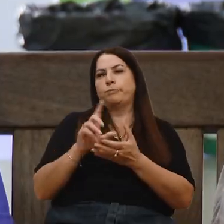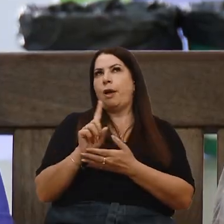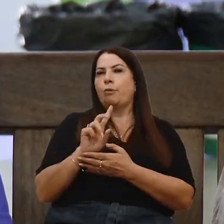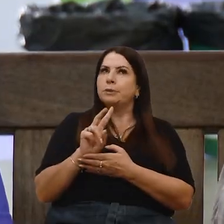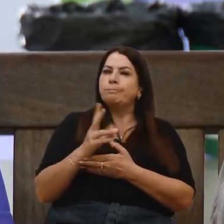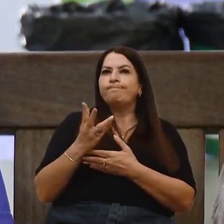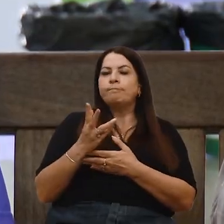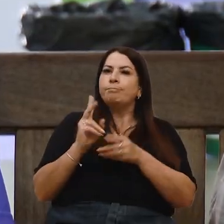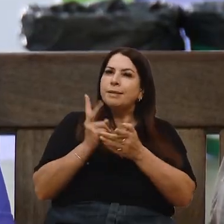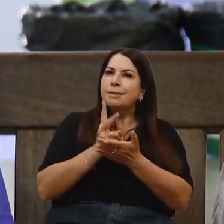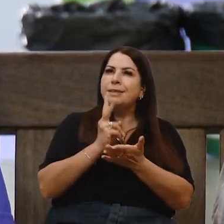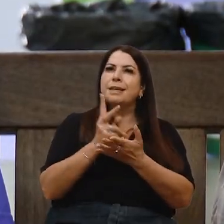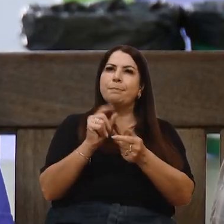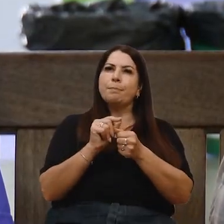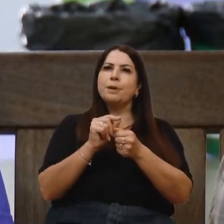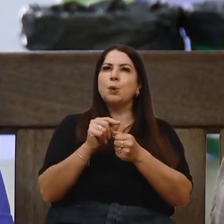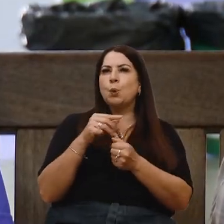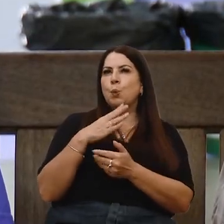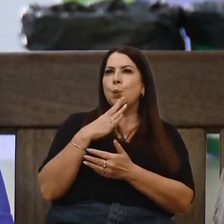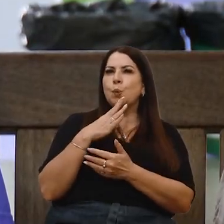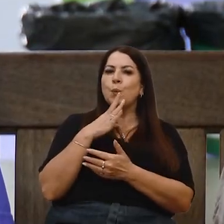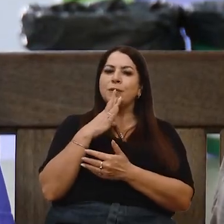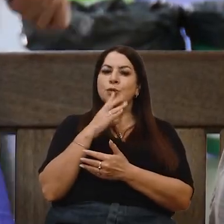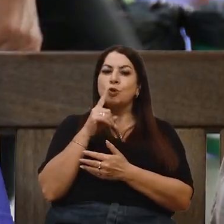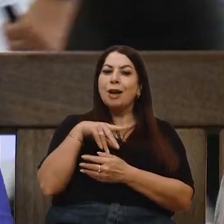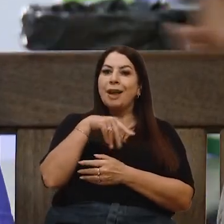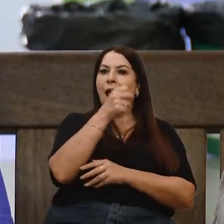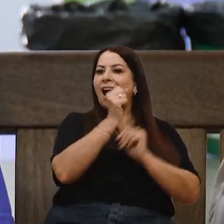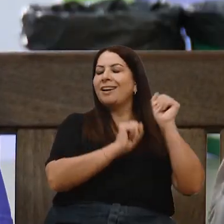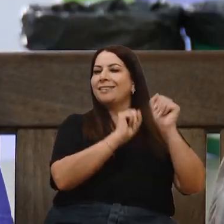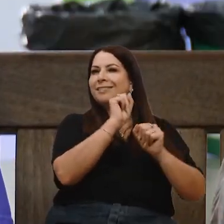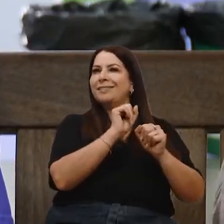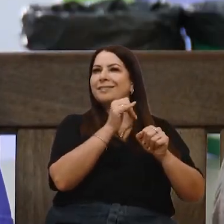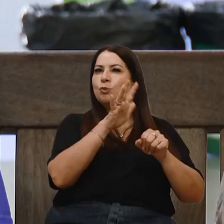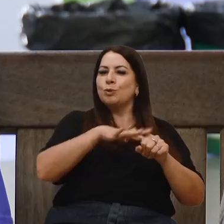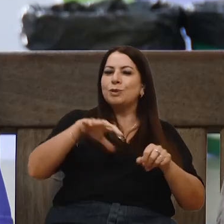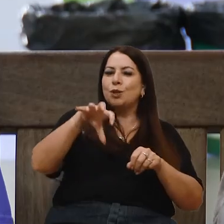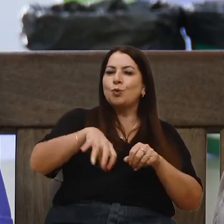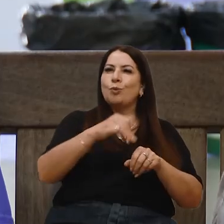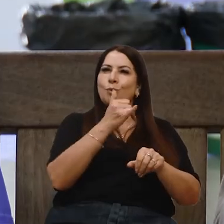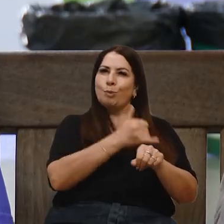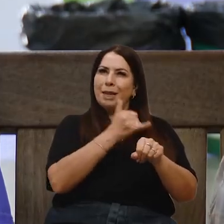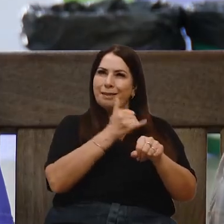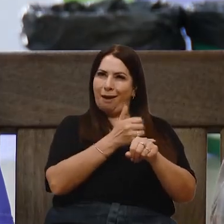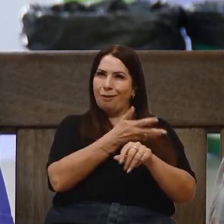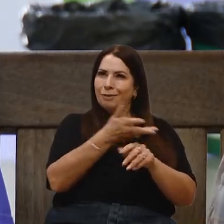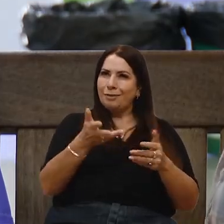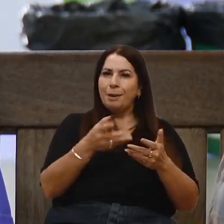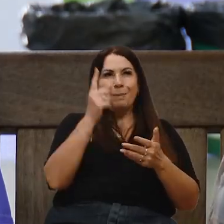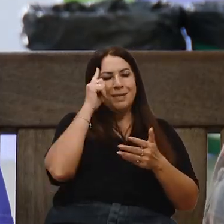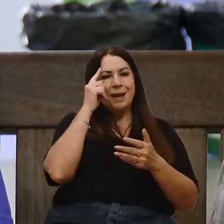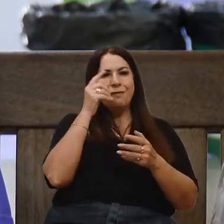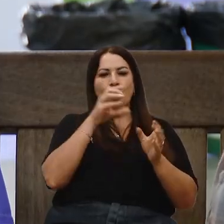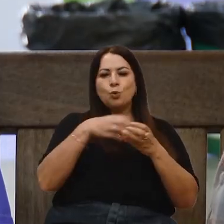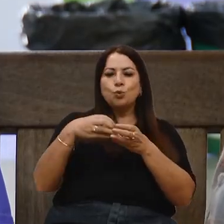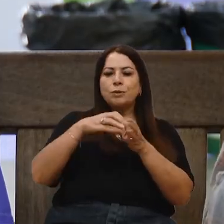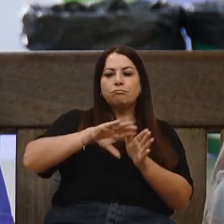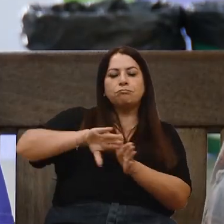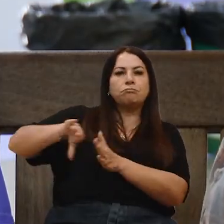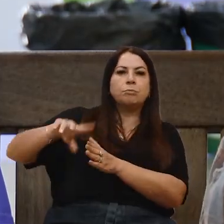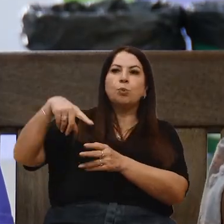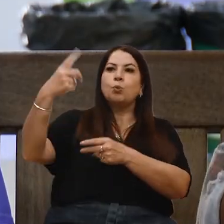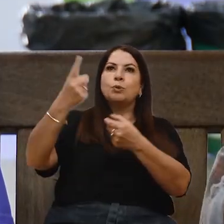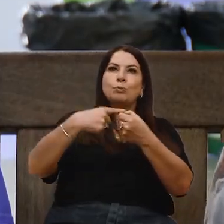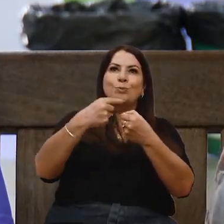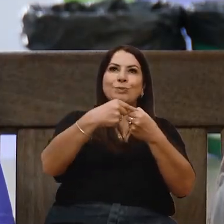turismo, mas é que nós sempre fomos conhecidos pela indústria, pelo setor metal mecânico. Então, parecia que o turismo ficava